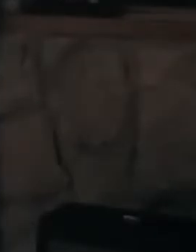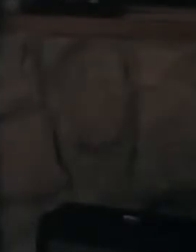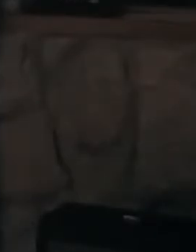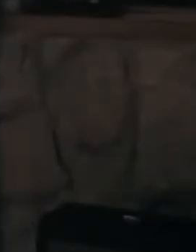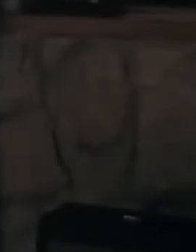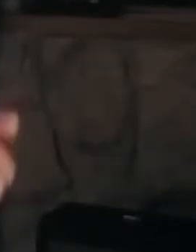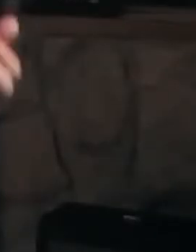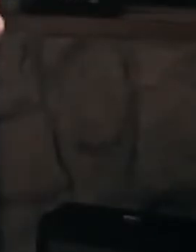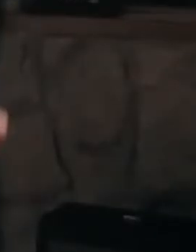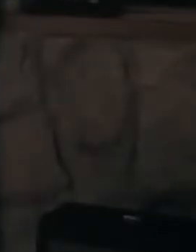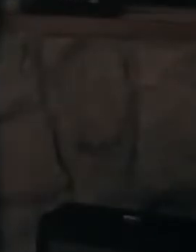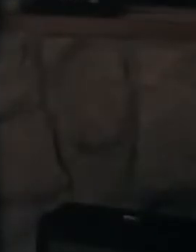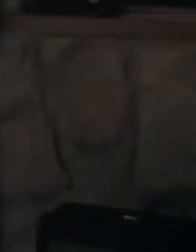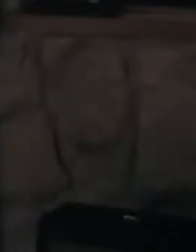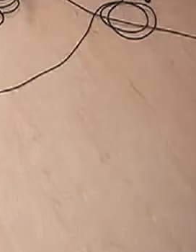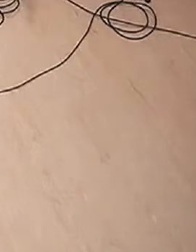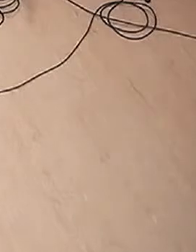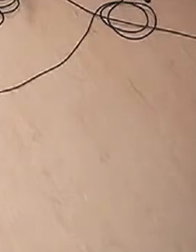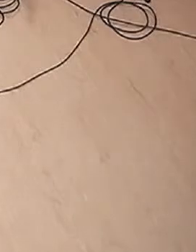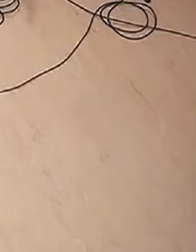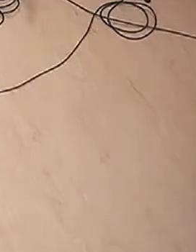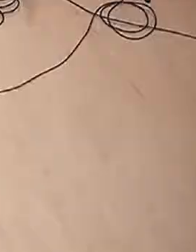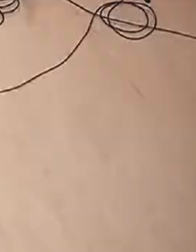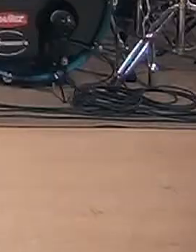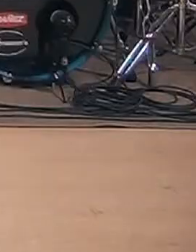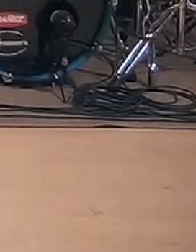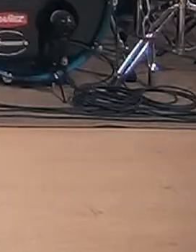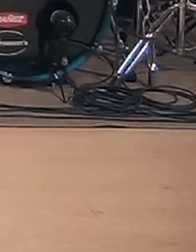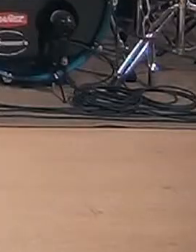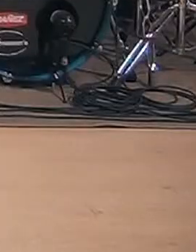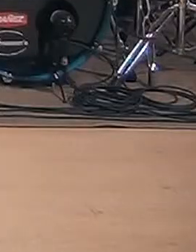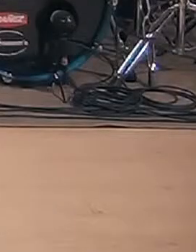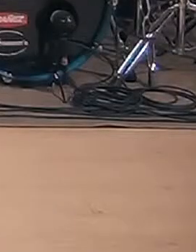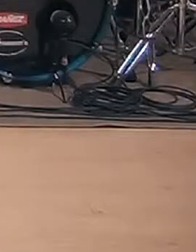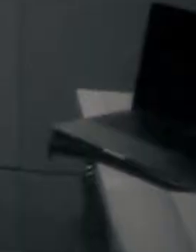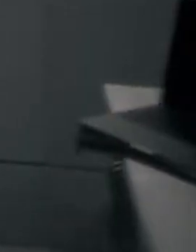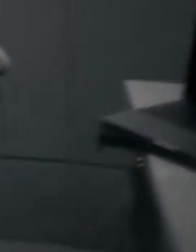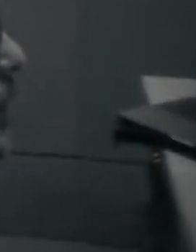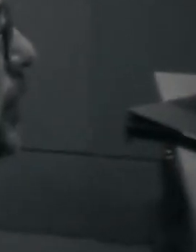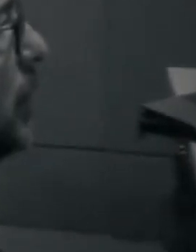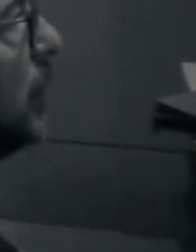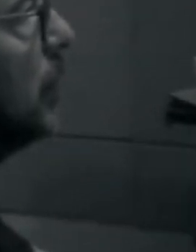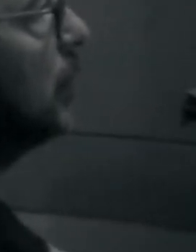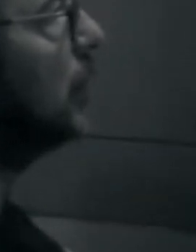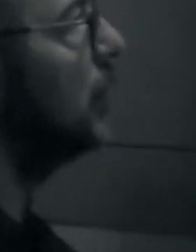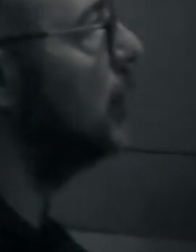Bateu, valeu, entrou, ecoa na geral.